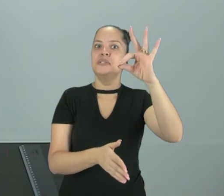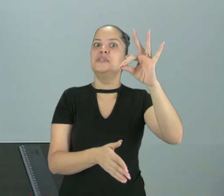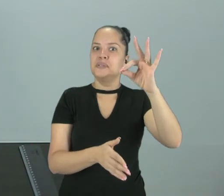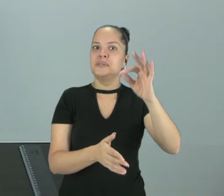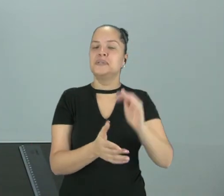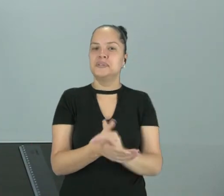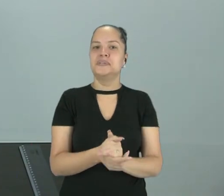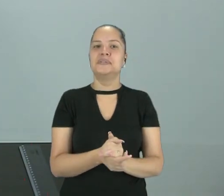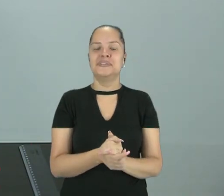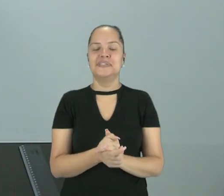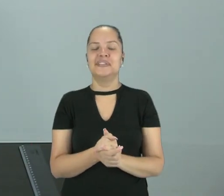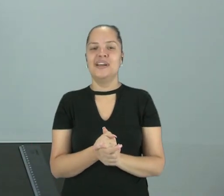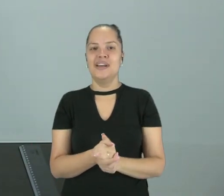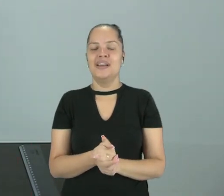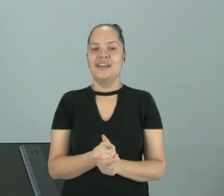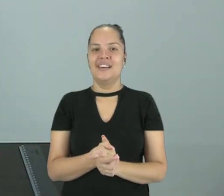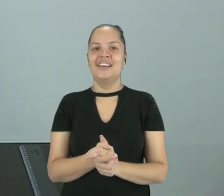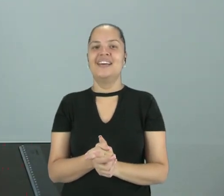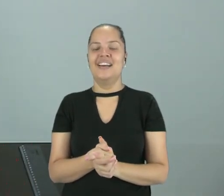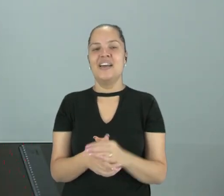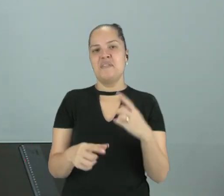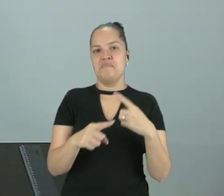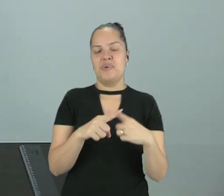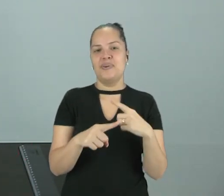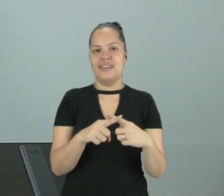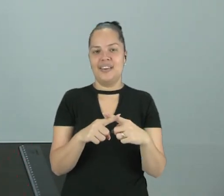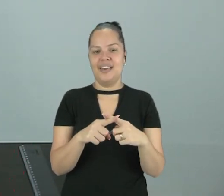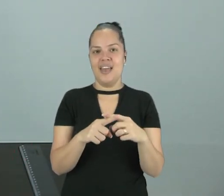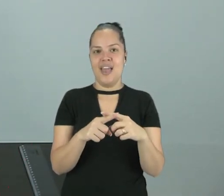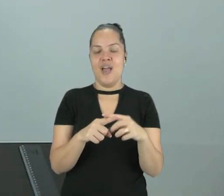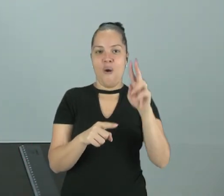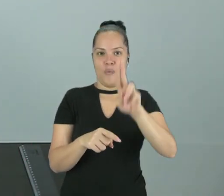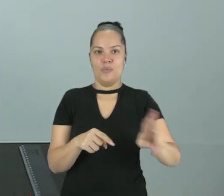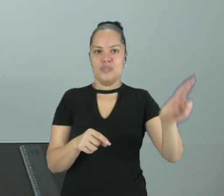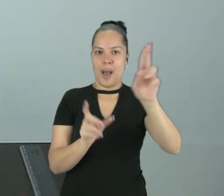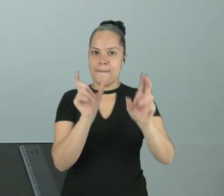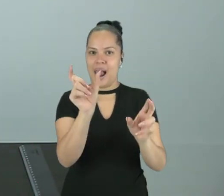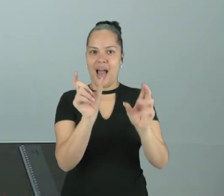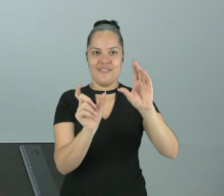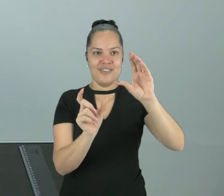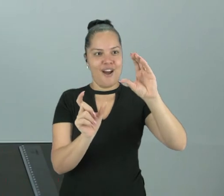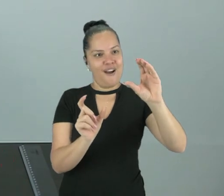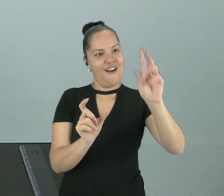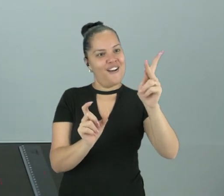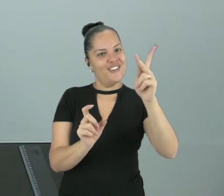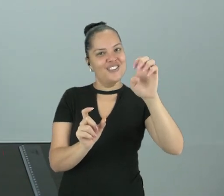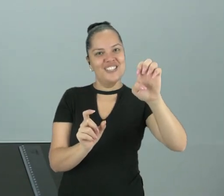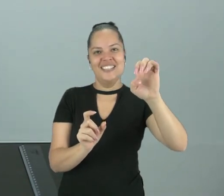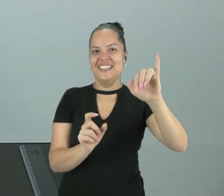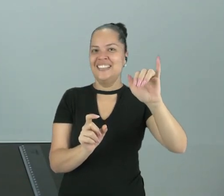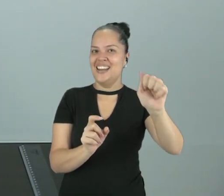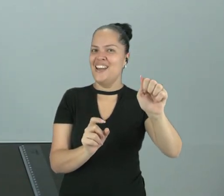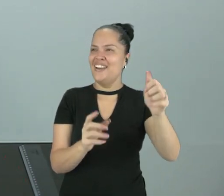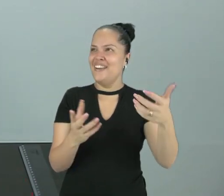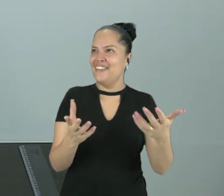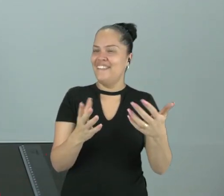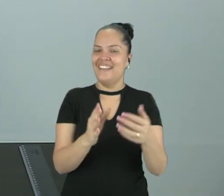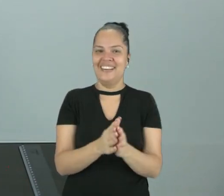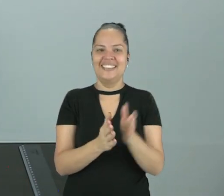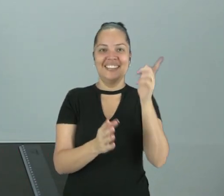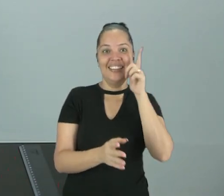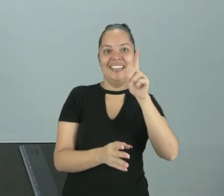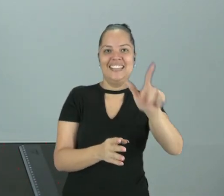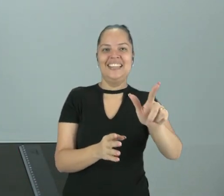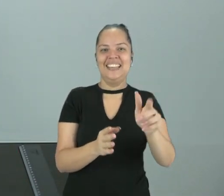galinha cheia né falar galinha cheia aí eu não sabia o que que era que eu tava ganhando sei que eu queria ganhar alguma coisa né quando eu fui lá achando que era um prémio era a